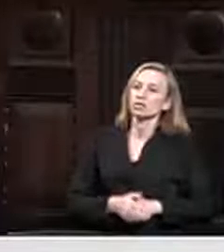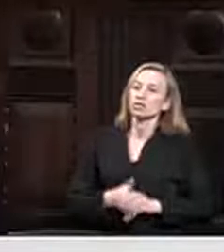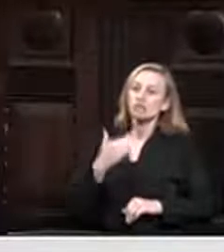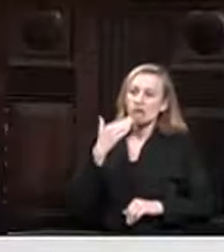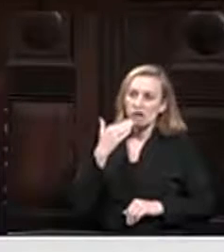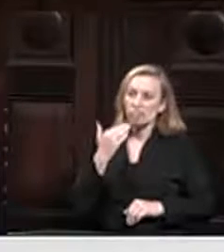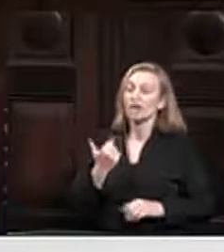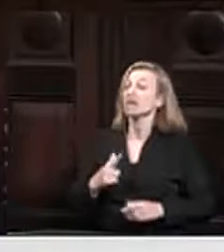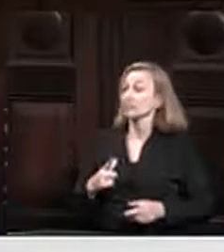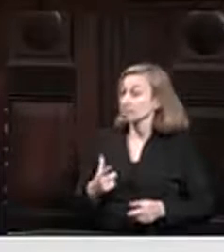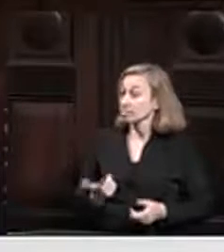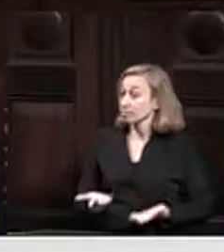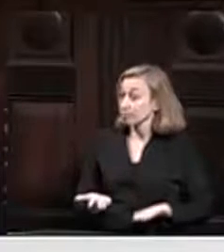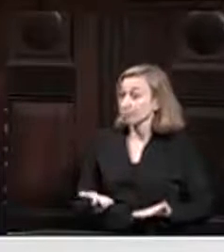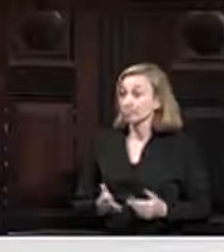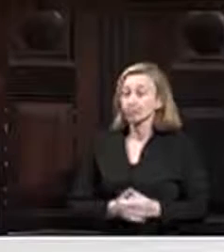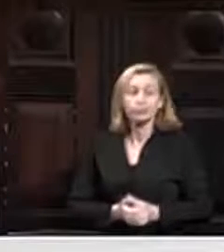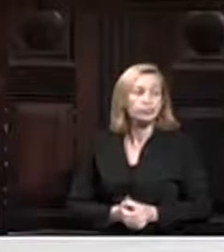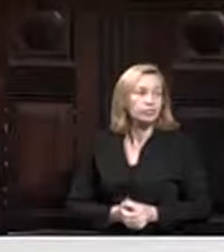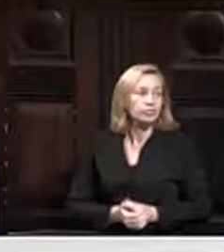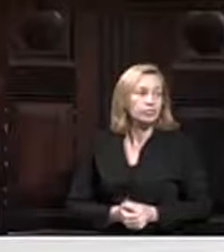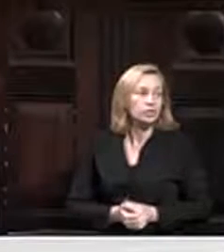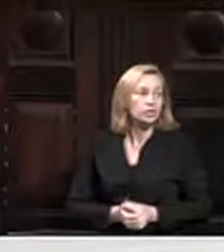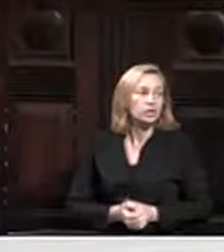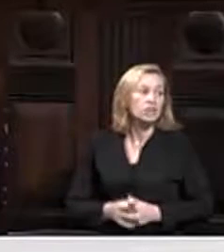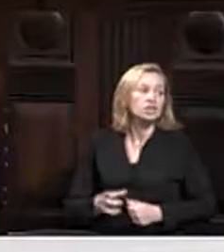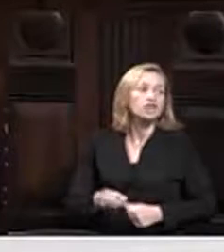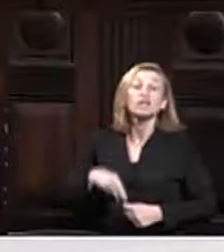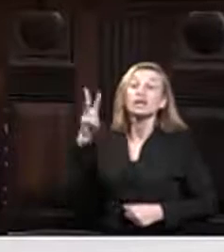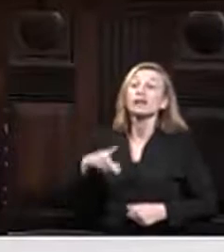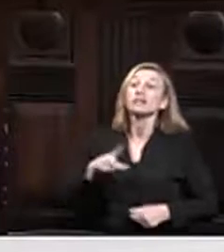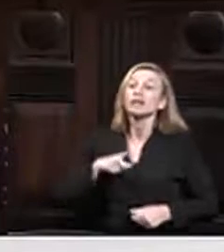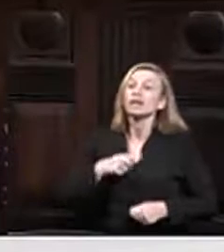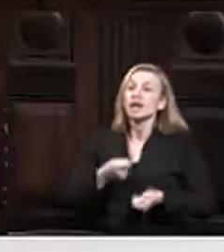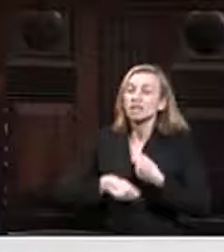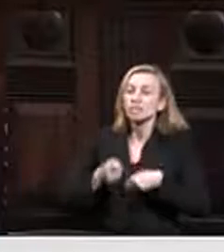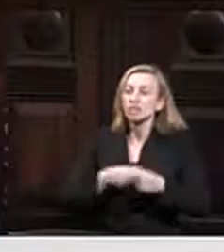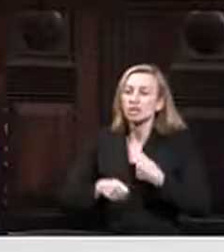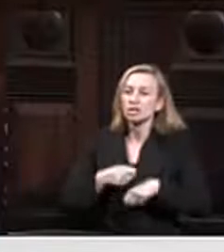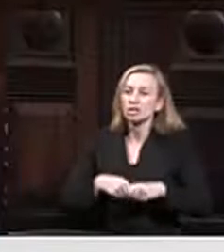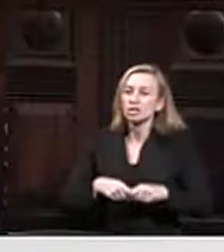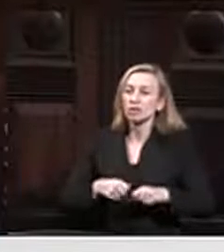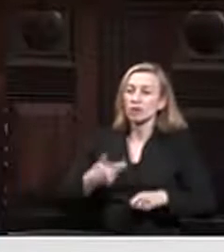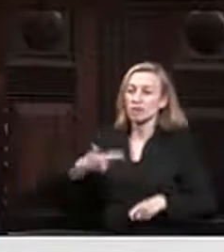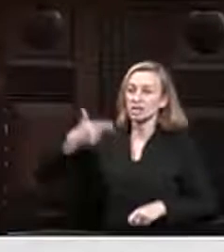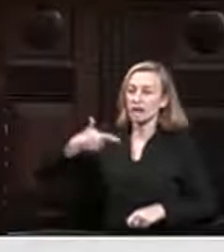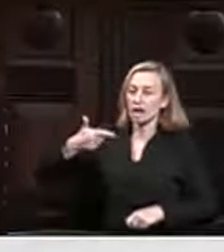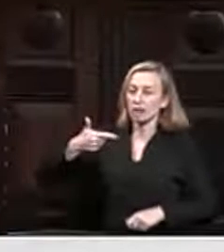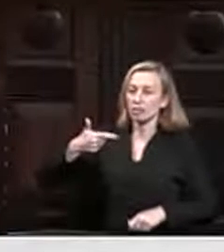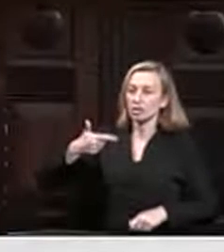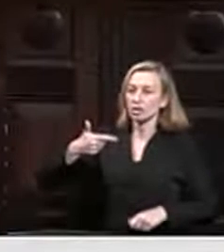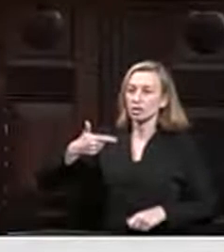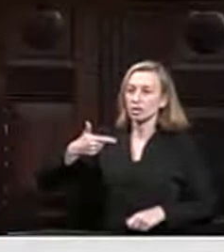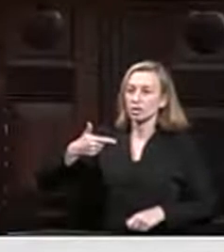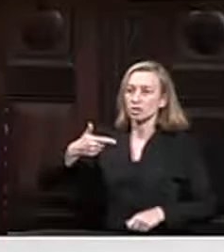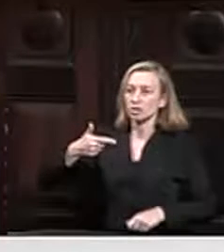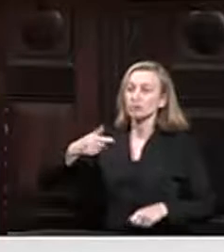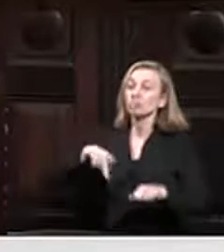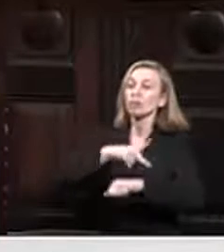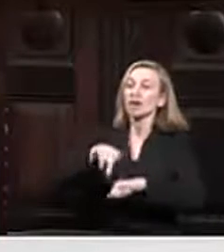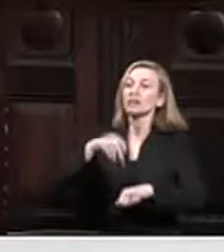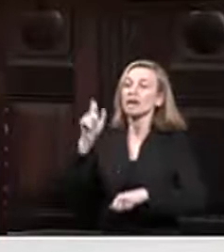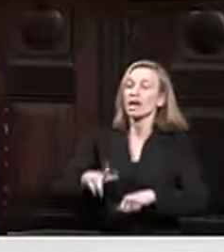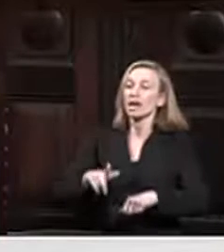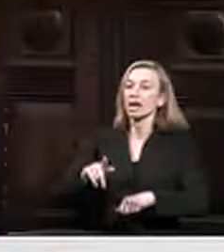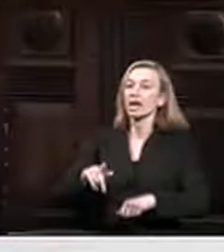institucional. Quem tem o controle das armas no país é a Polícia Federal.